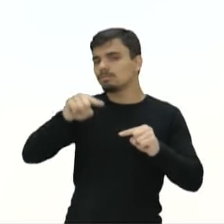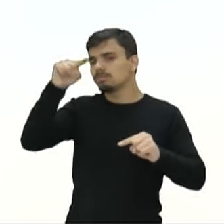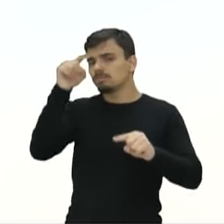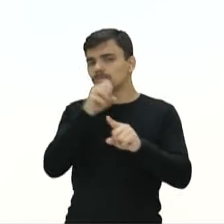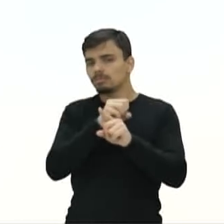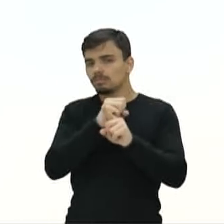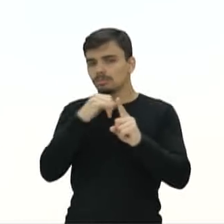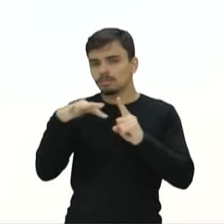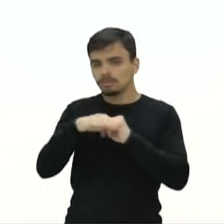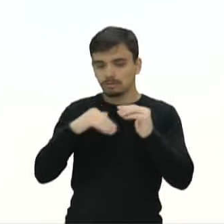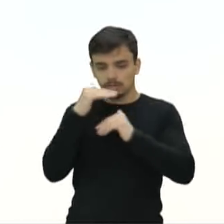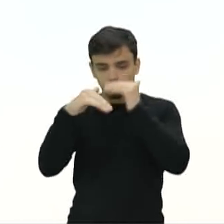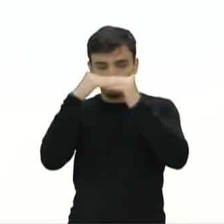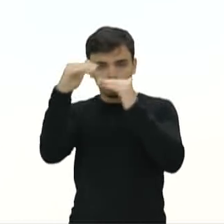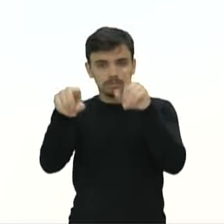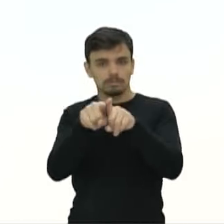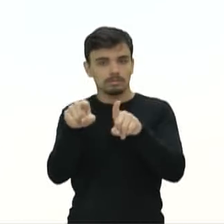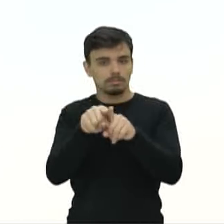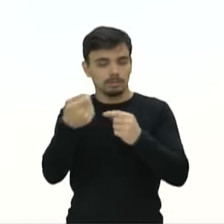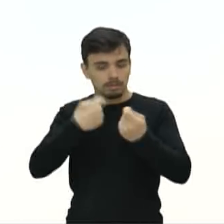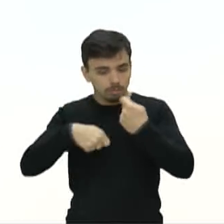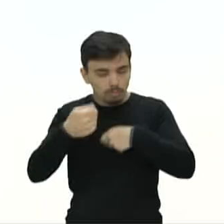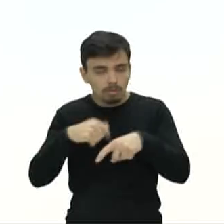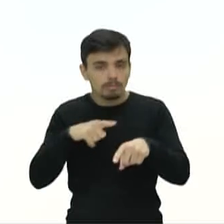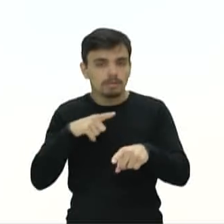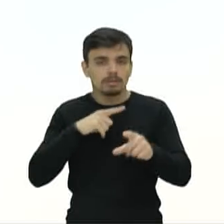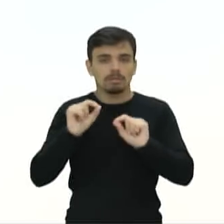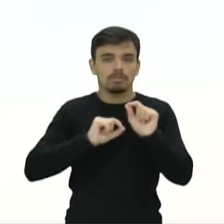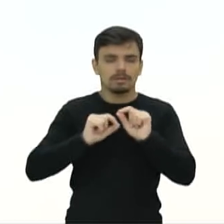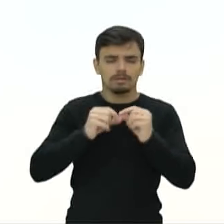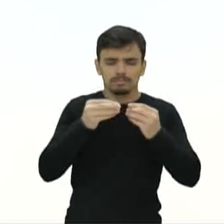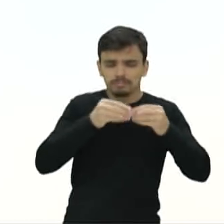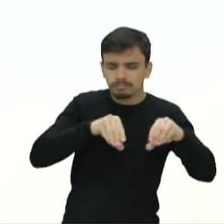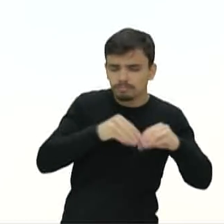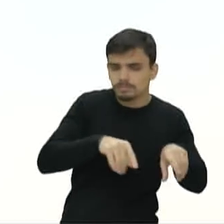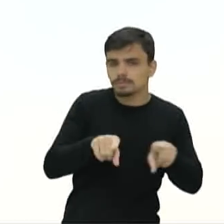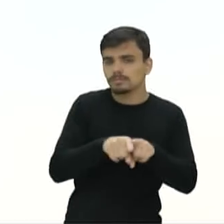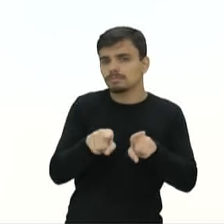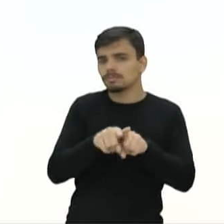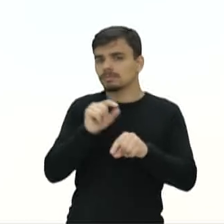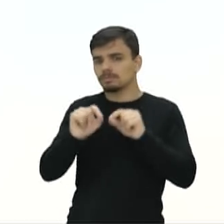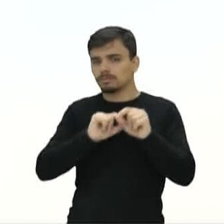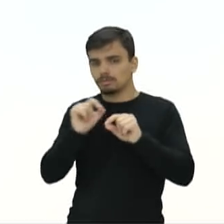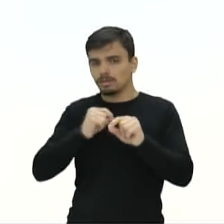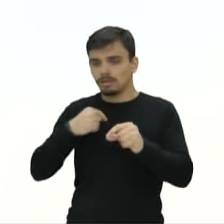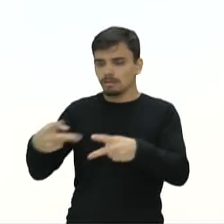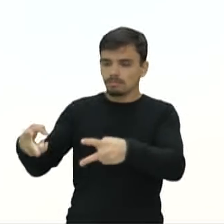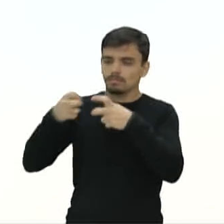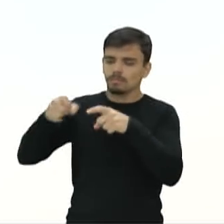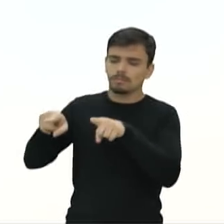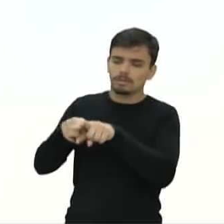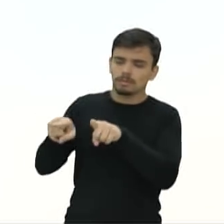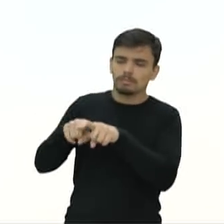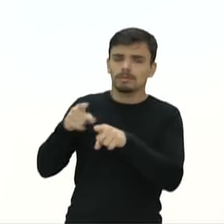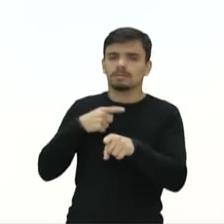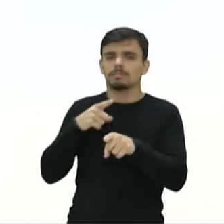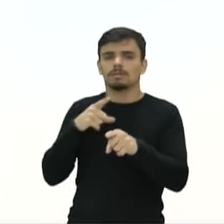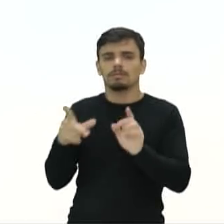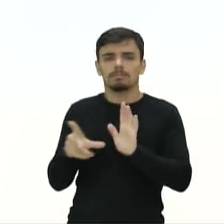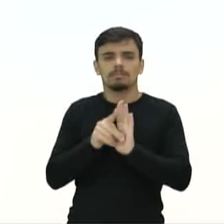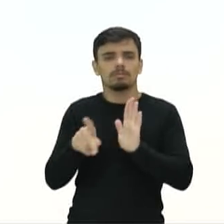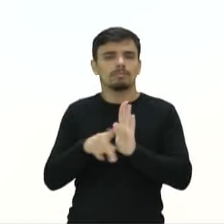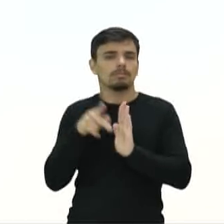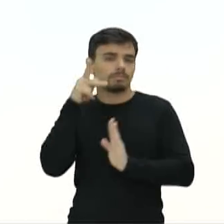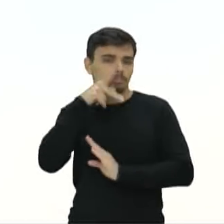e econômico emergente, percebe-se uma fragilidade no que se refere à fiscalização e implementação efetiva de